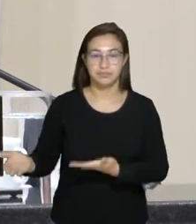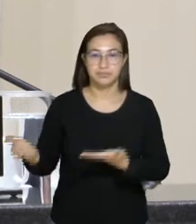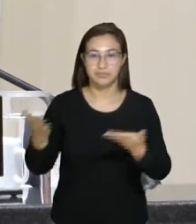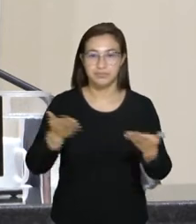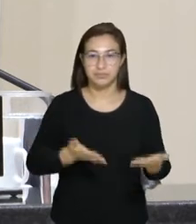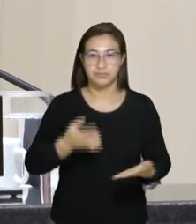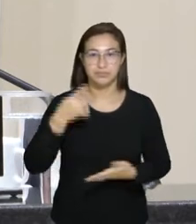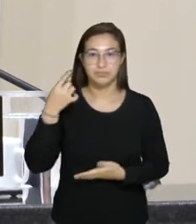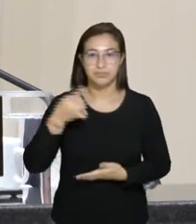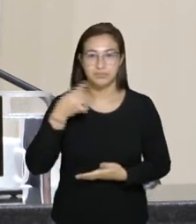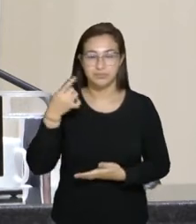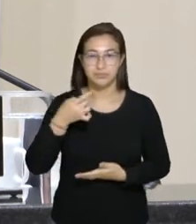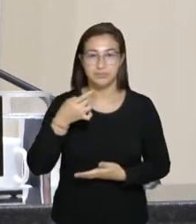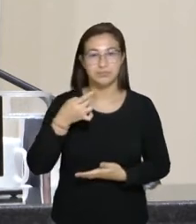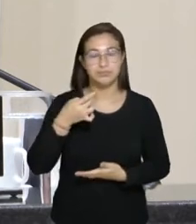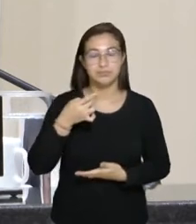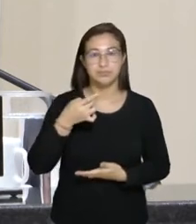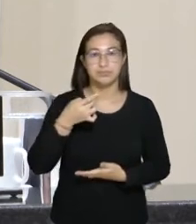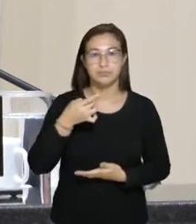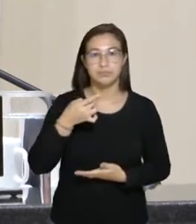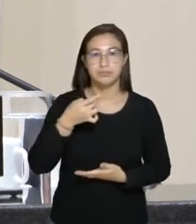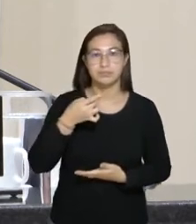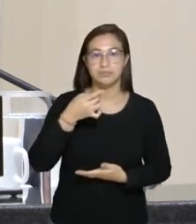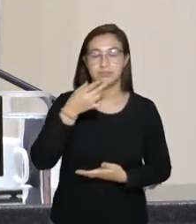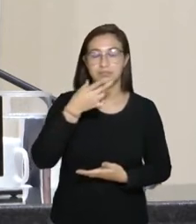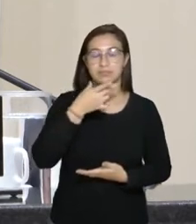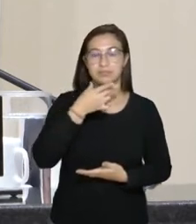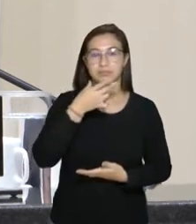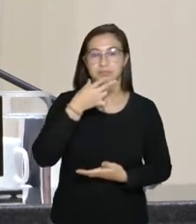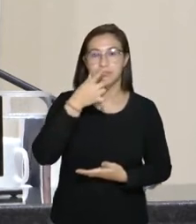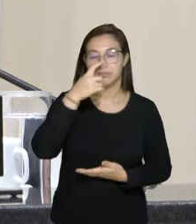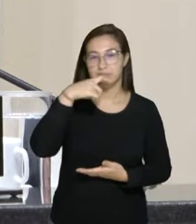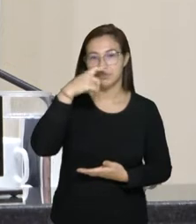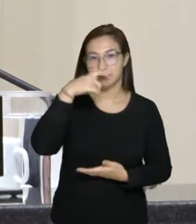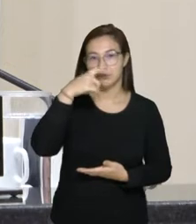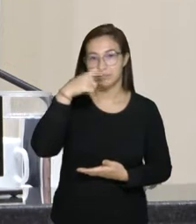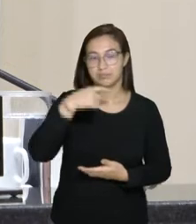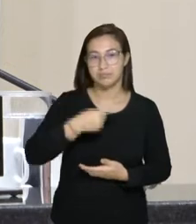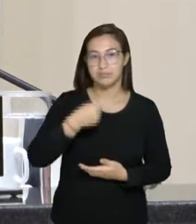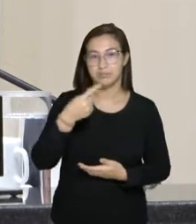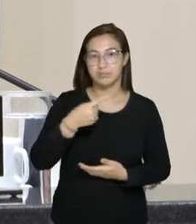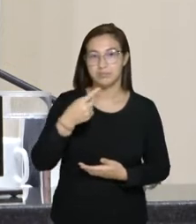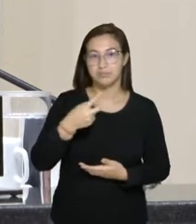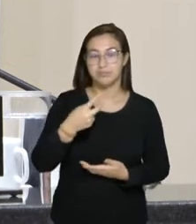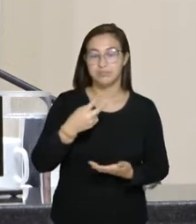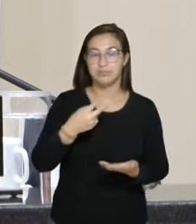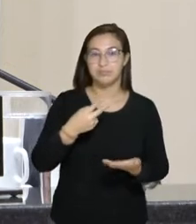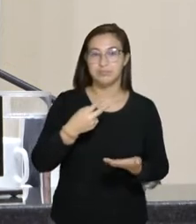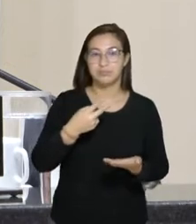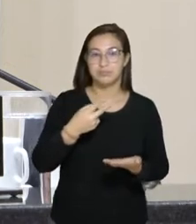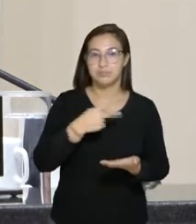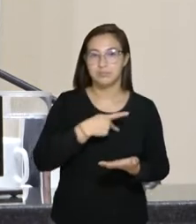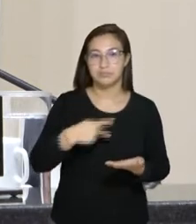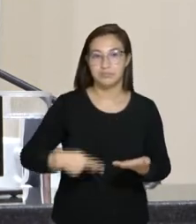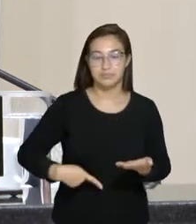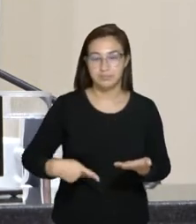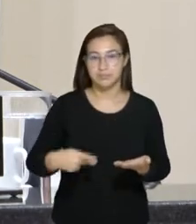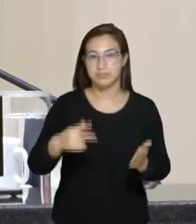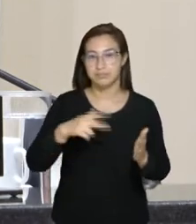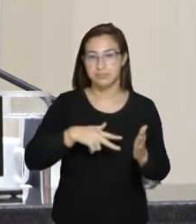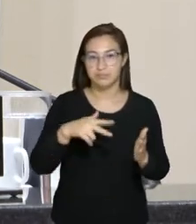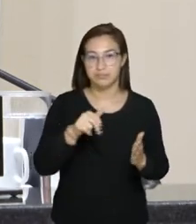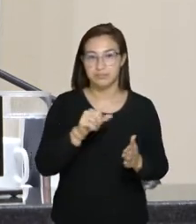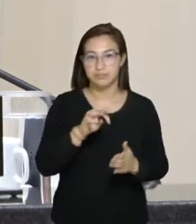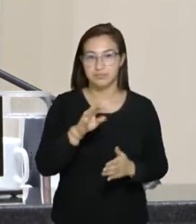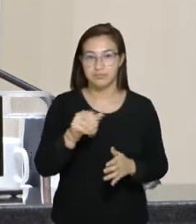senhor deputado Maurício Scudelarque, primeiro vice-presidente, para proceder à leitura das atas